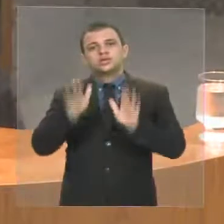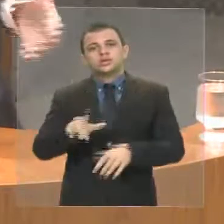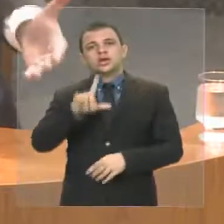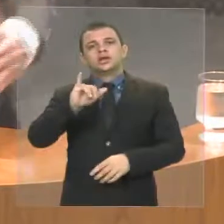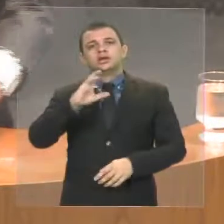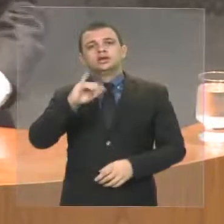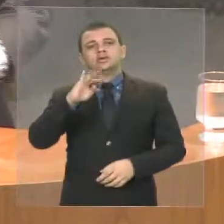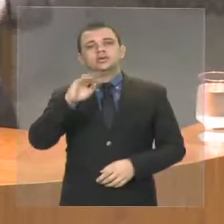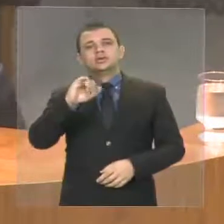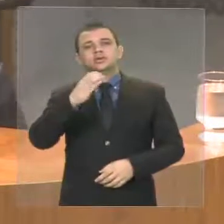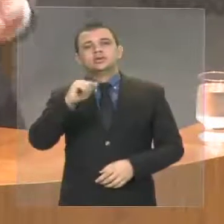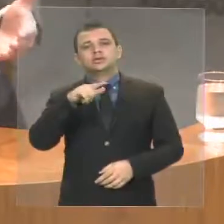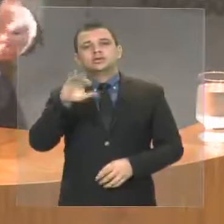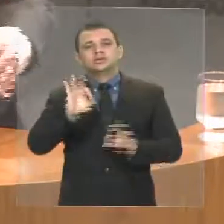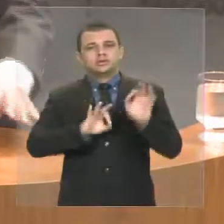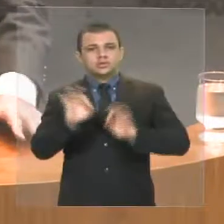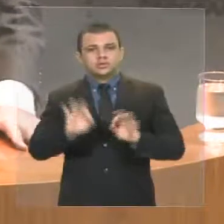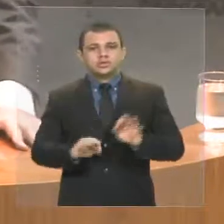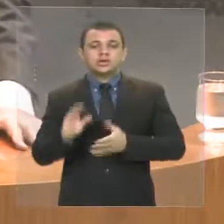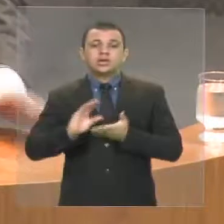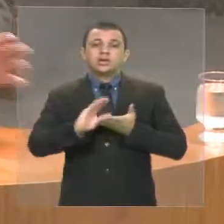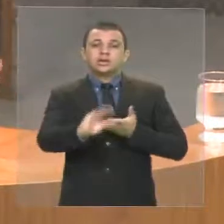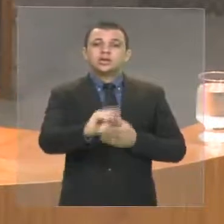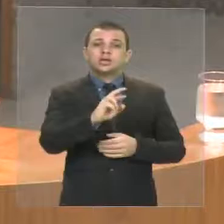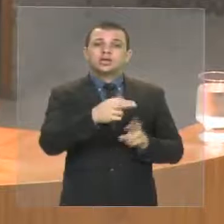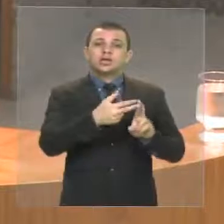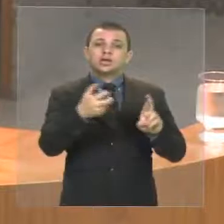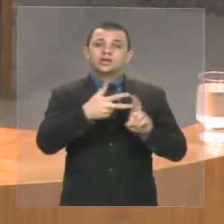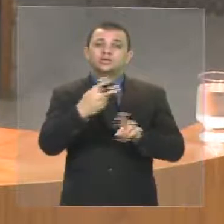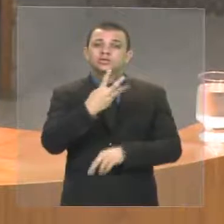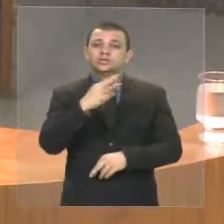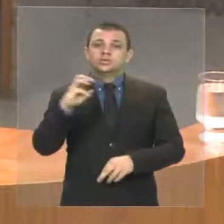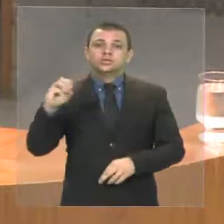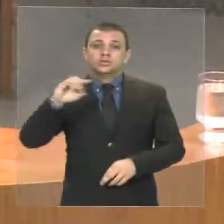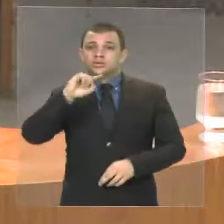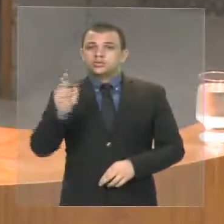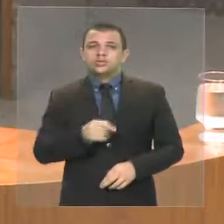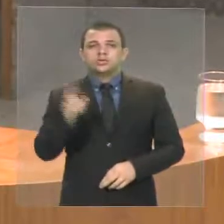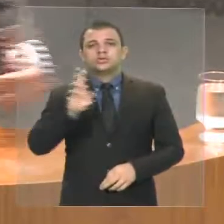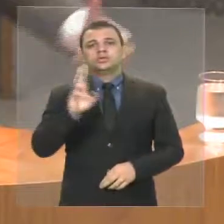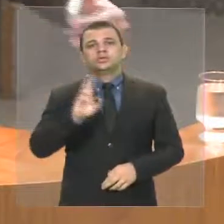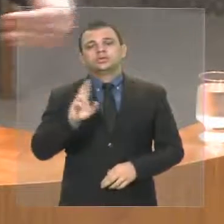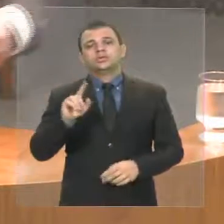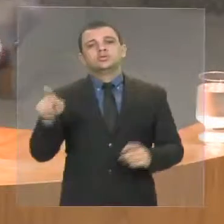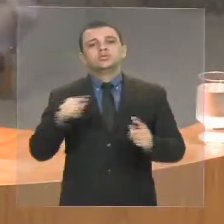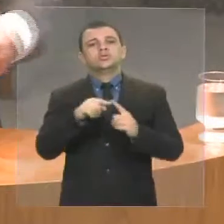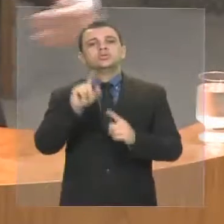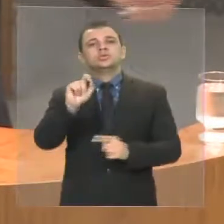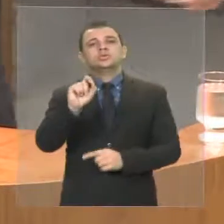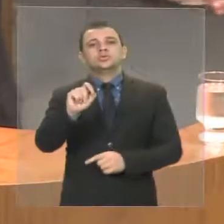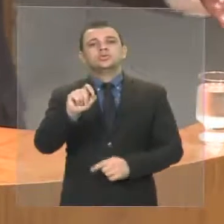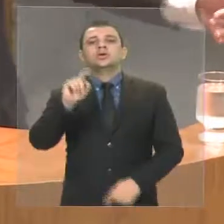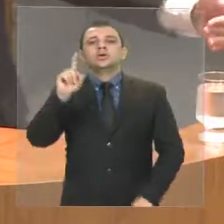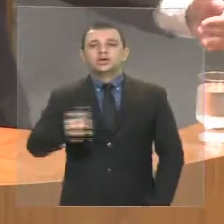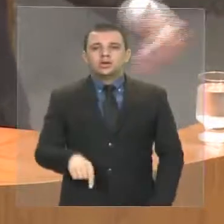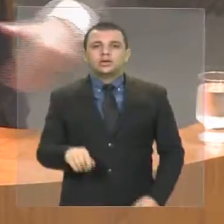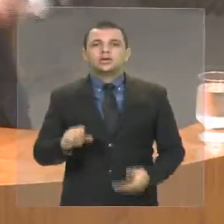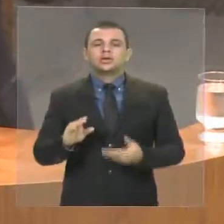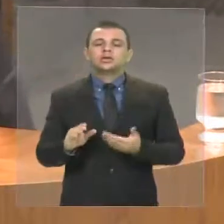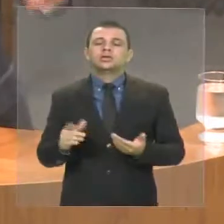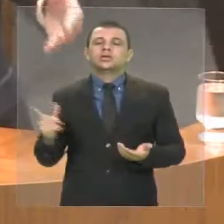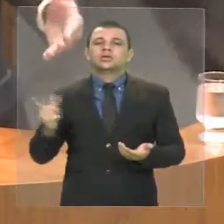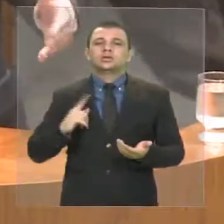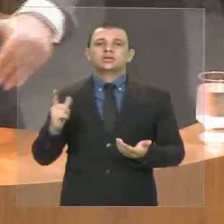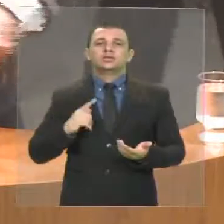com recurso garantido de 300 milhões, que previa um transporte de massa para a cidade de São Luís, com